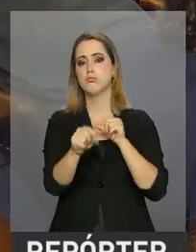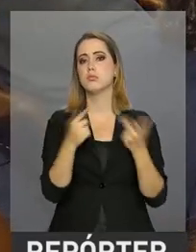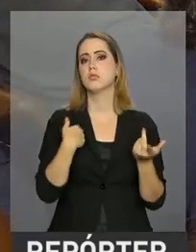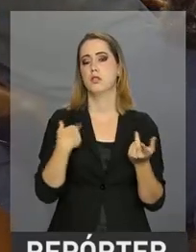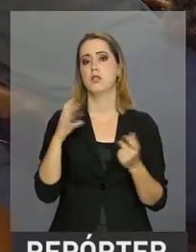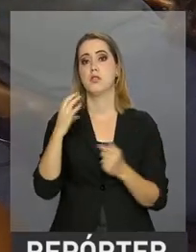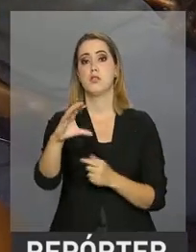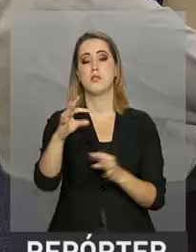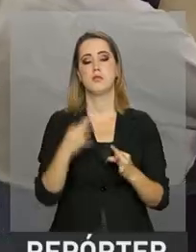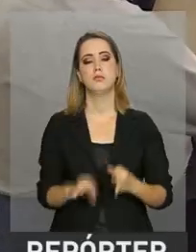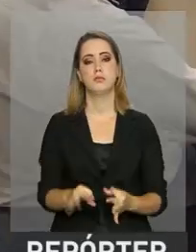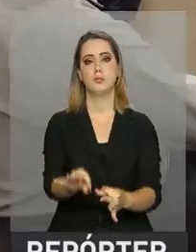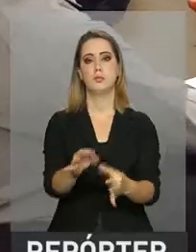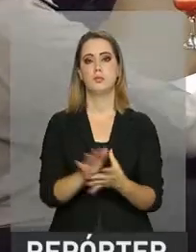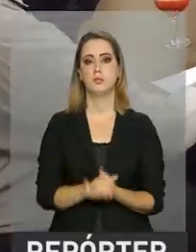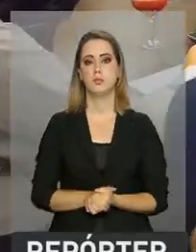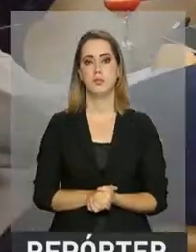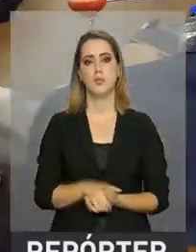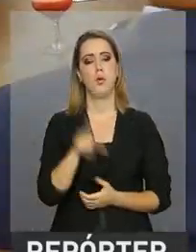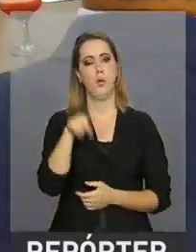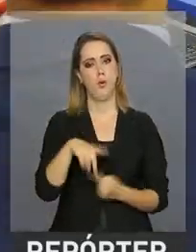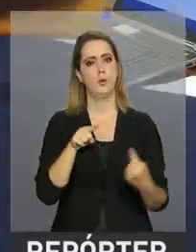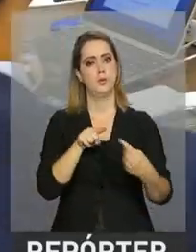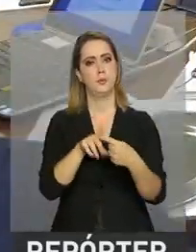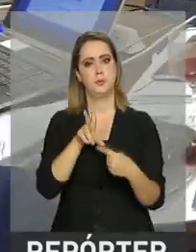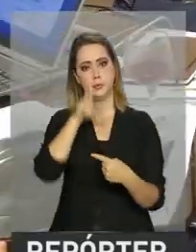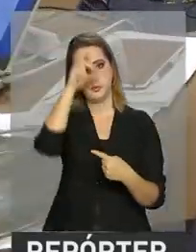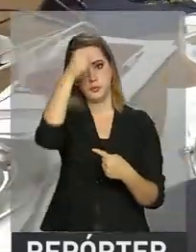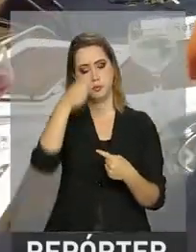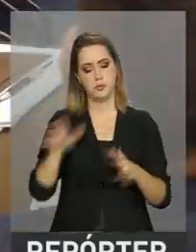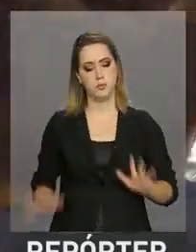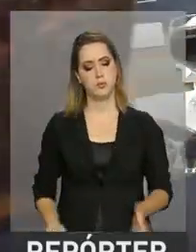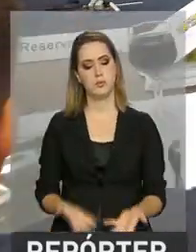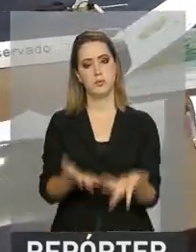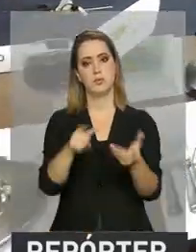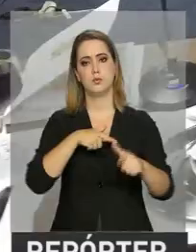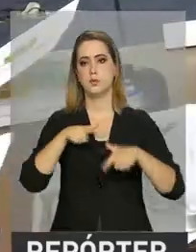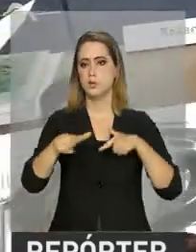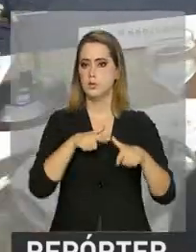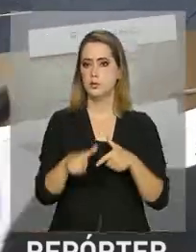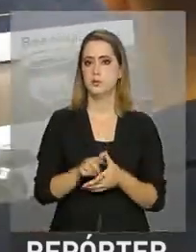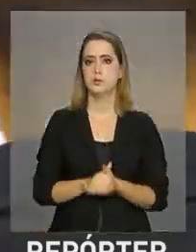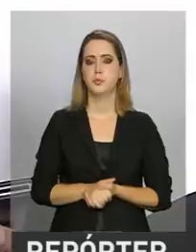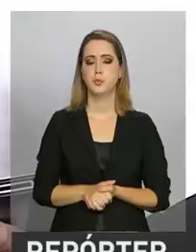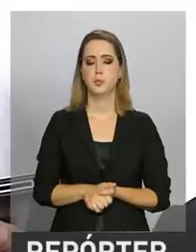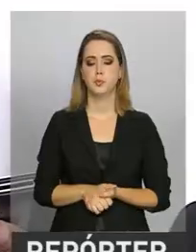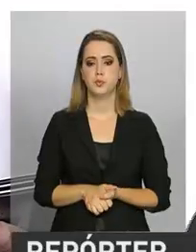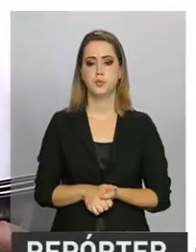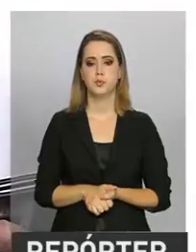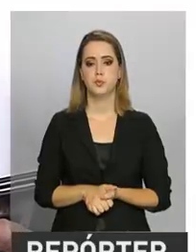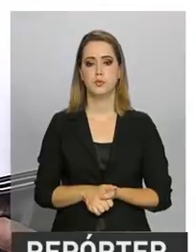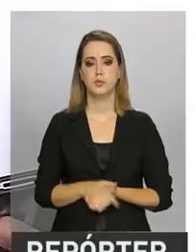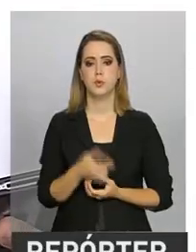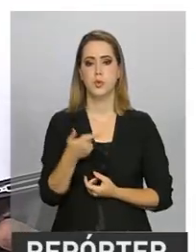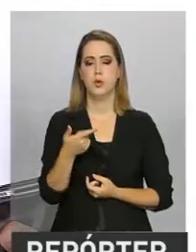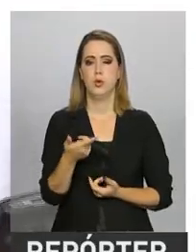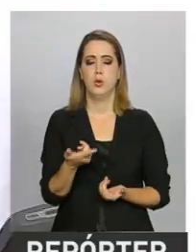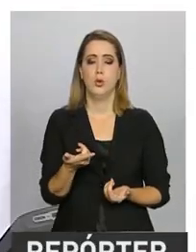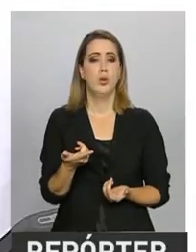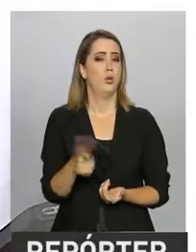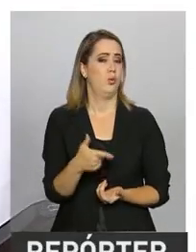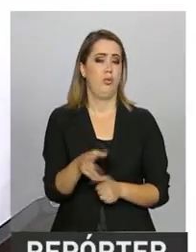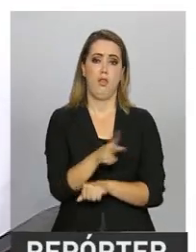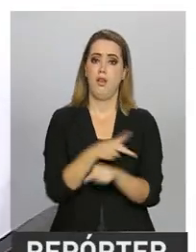científica e tecnológica, com a intenção de fortalecer a cadeia produtiva e gerar empregos. Não há país no mundo